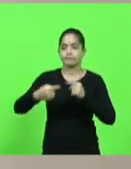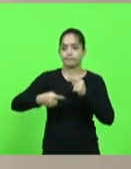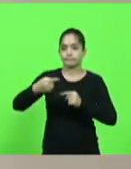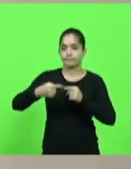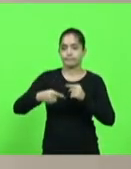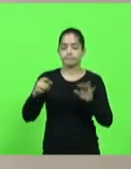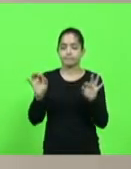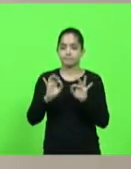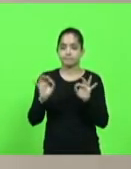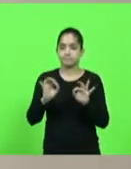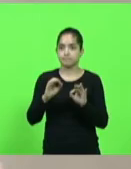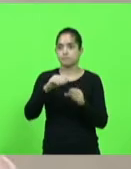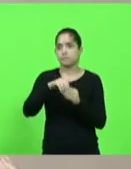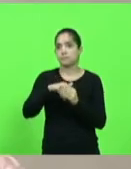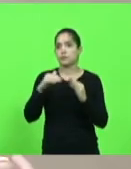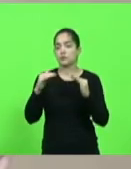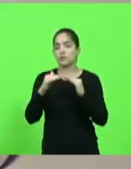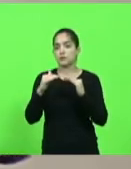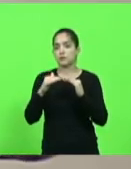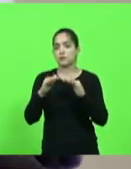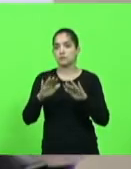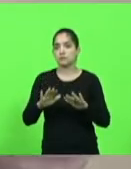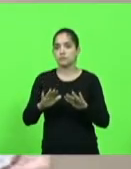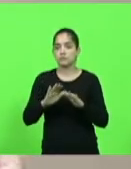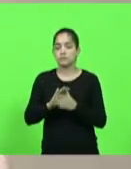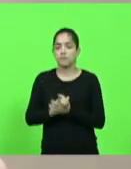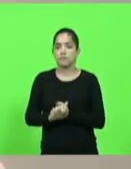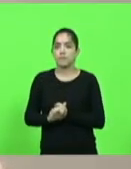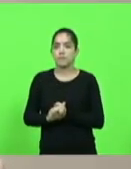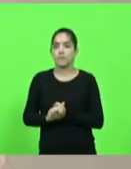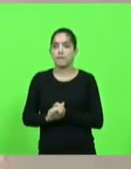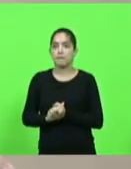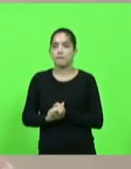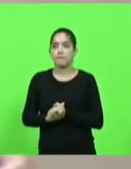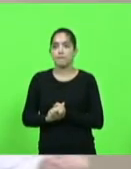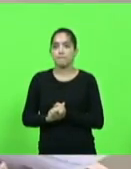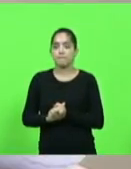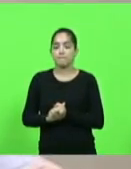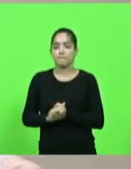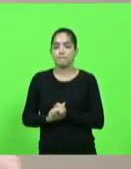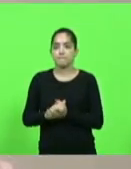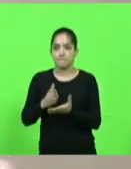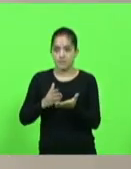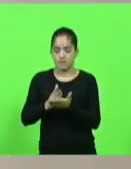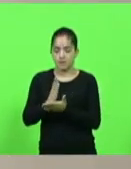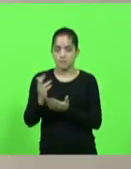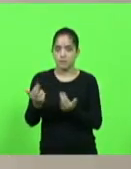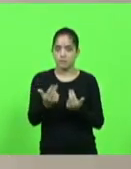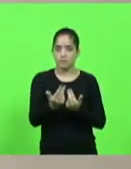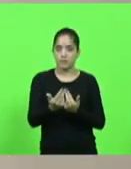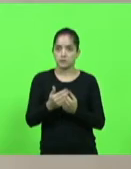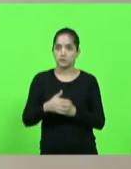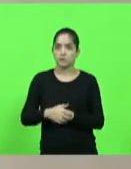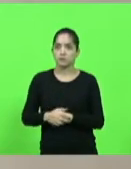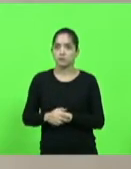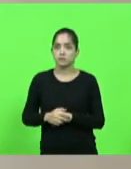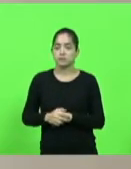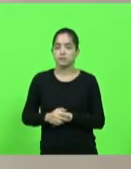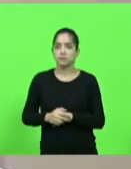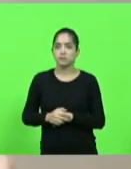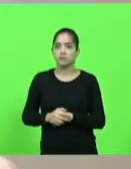Não havendo quem queira discutir em votação, deputados que aprovam, permaneçam como se encontra. Aprovado por unanimidade.